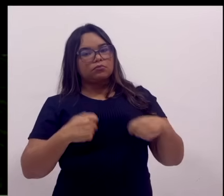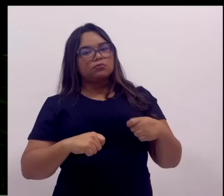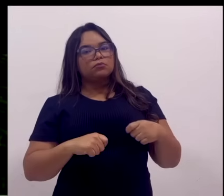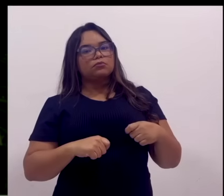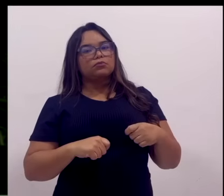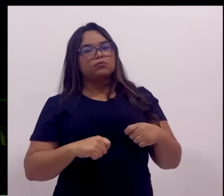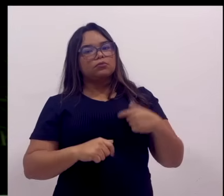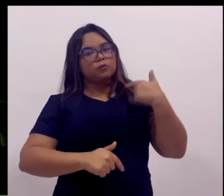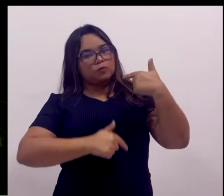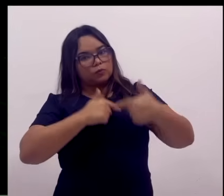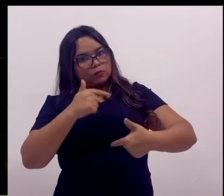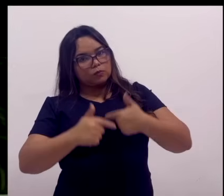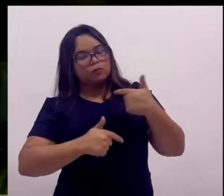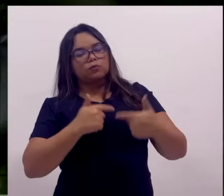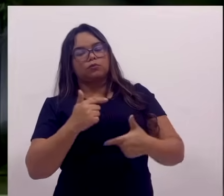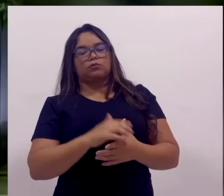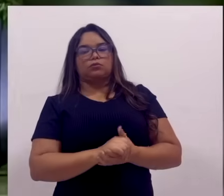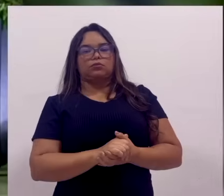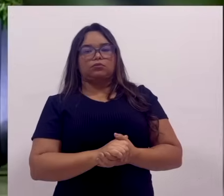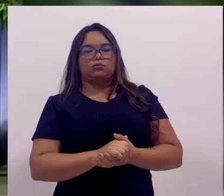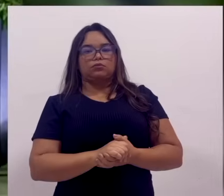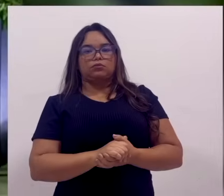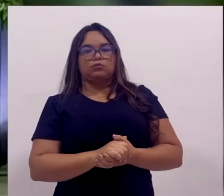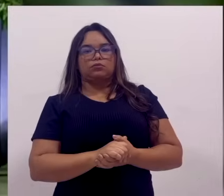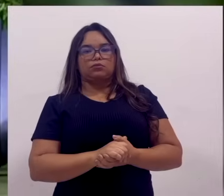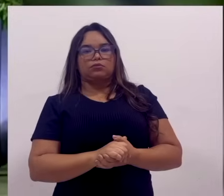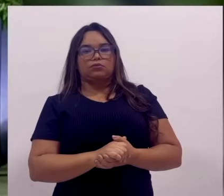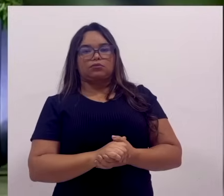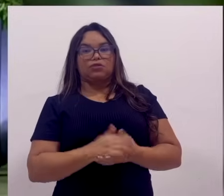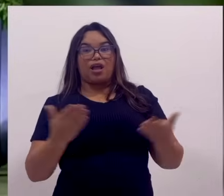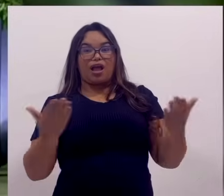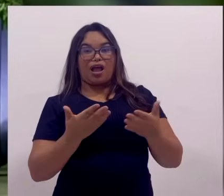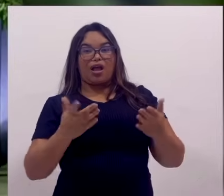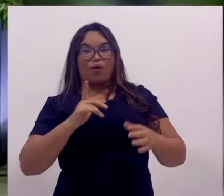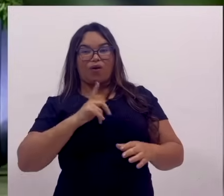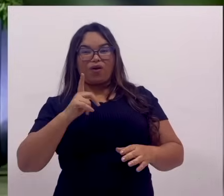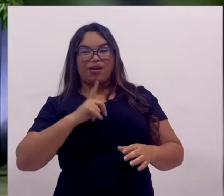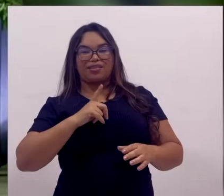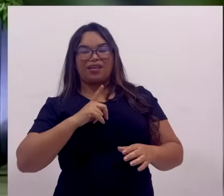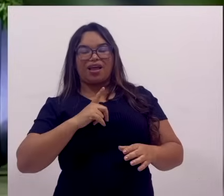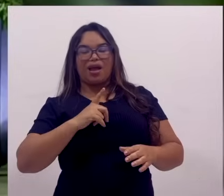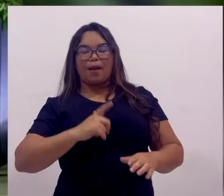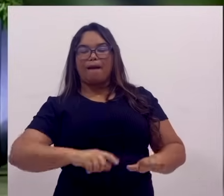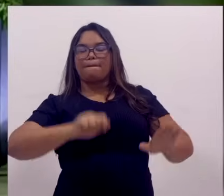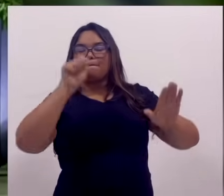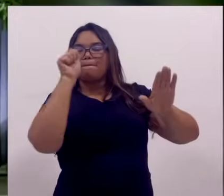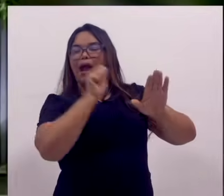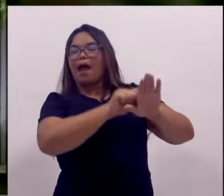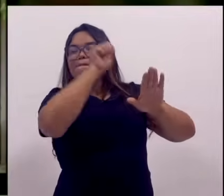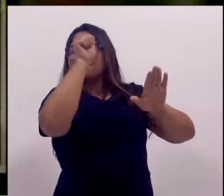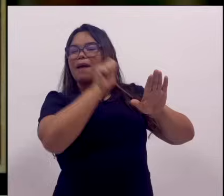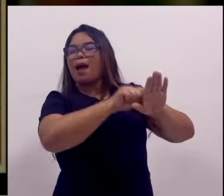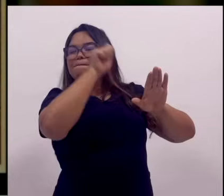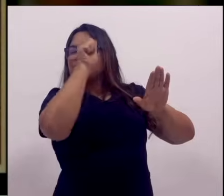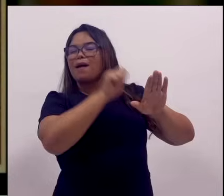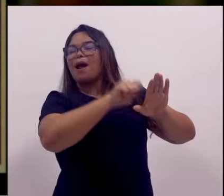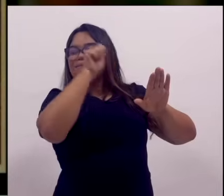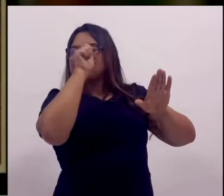quente. E você terá que cuidar de si mesmo e comer Geberet. E aqui está uma batida à